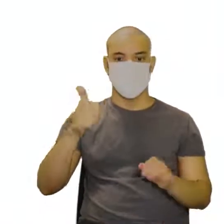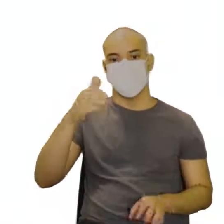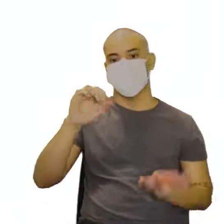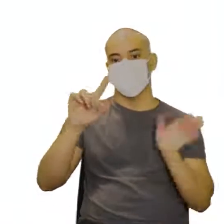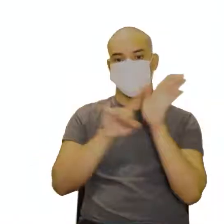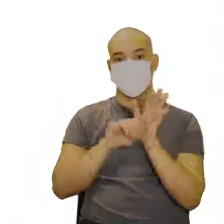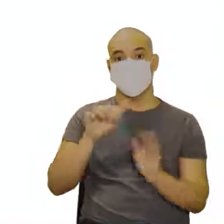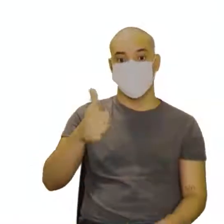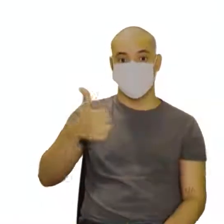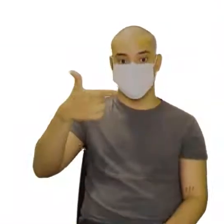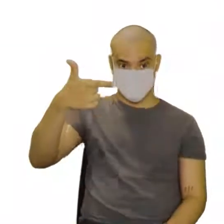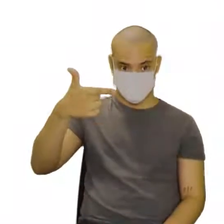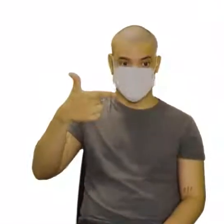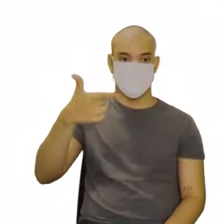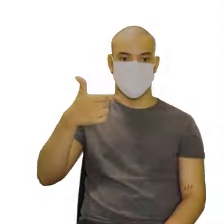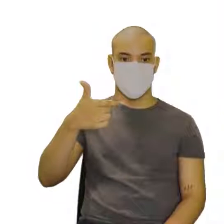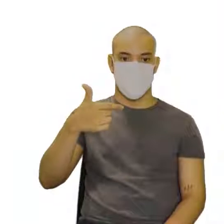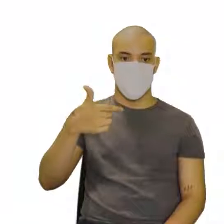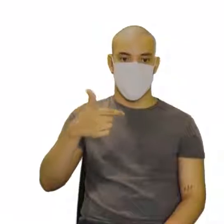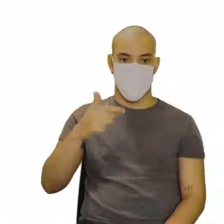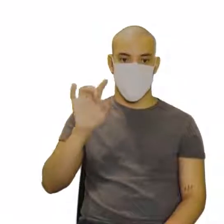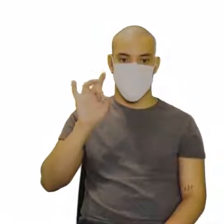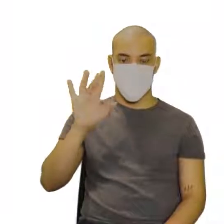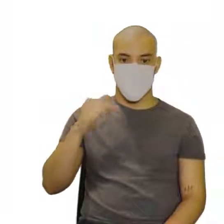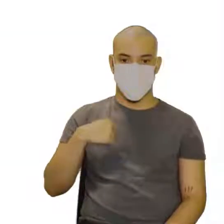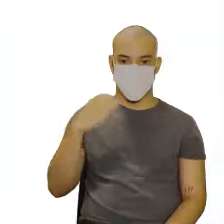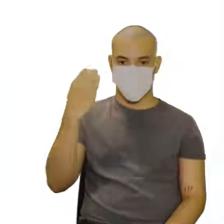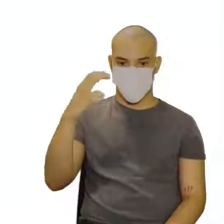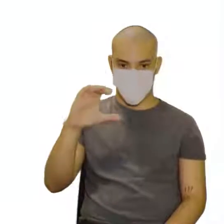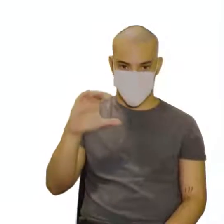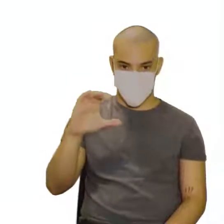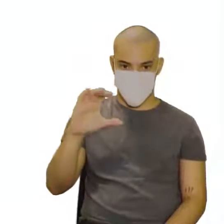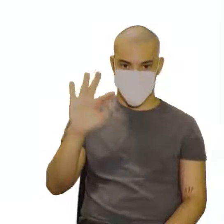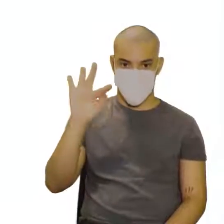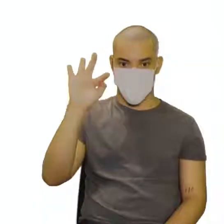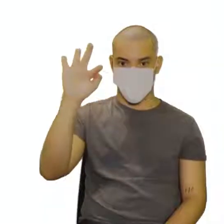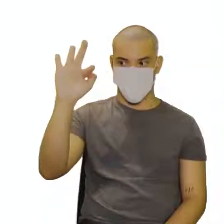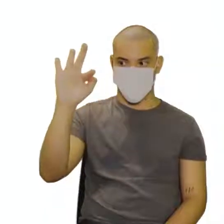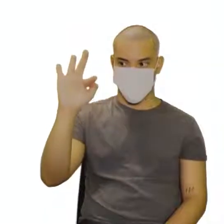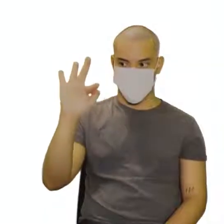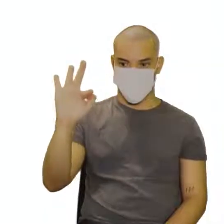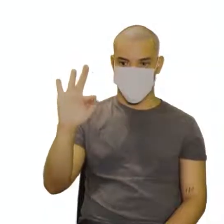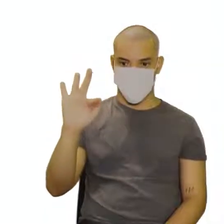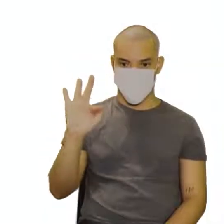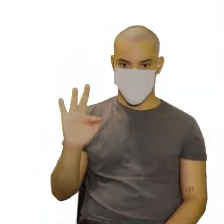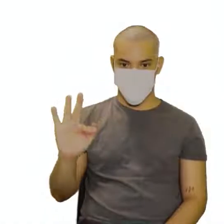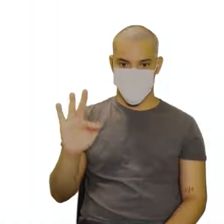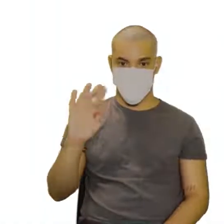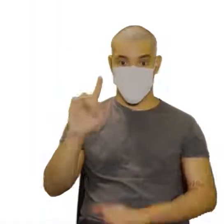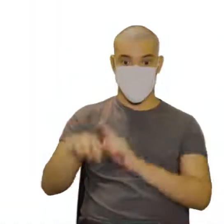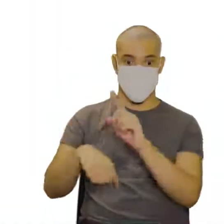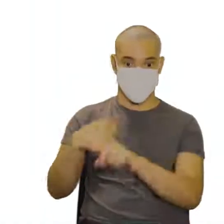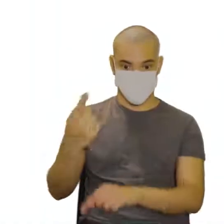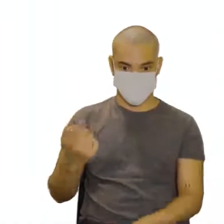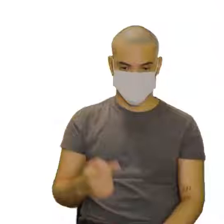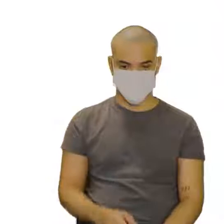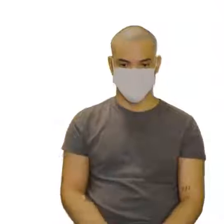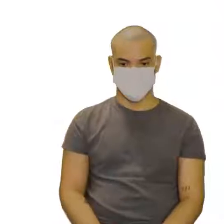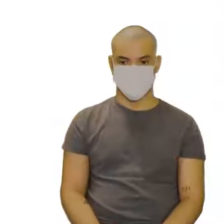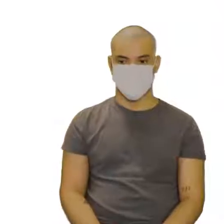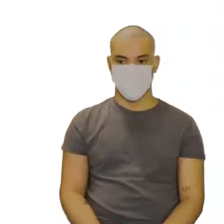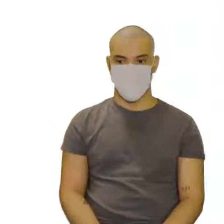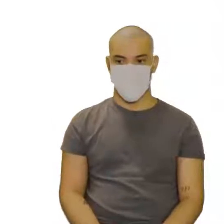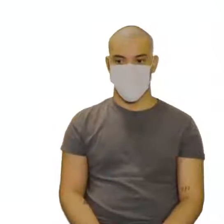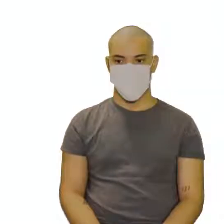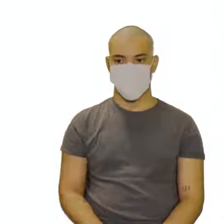nesse caso, nós só colocamos a unidade depois, ok? Olha aqui a unidade. Então,